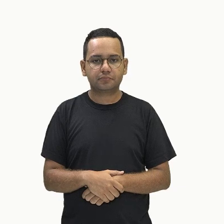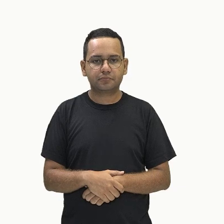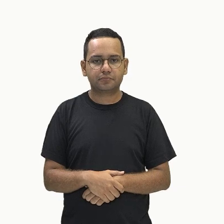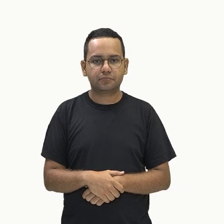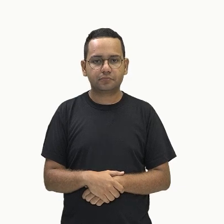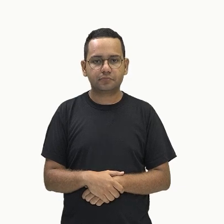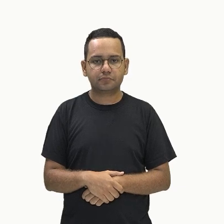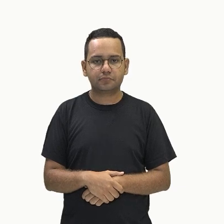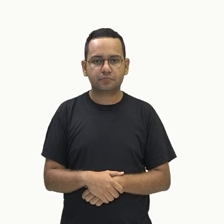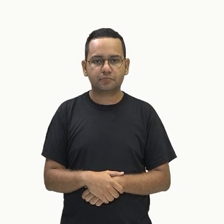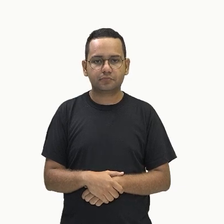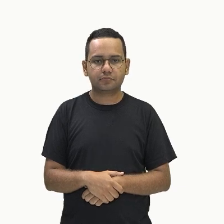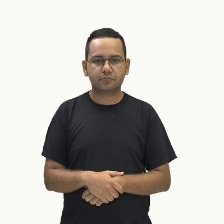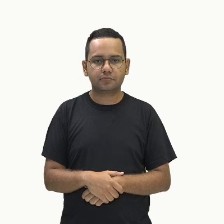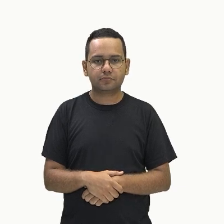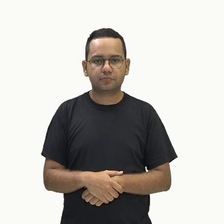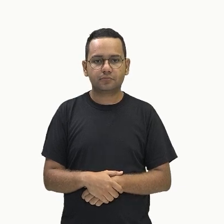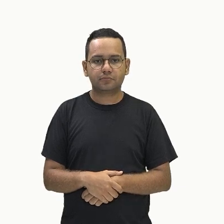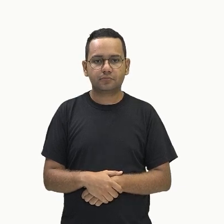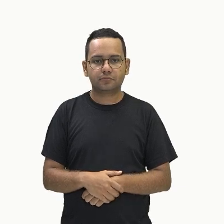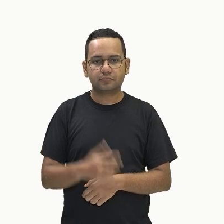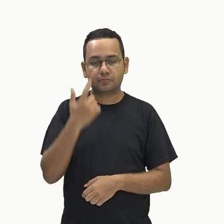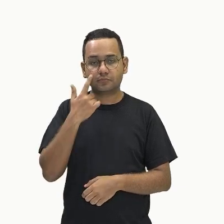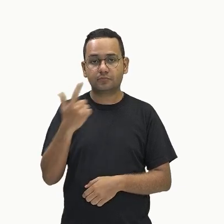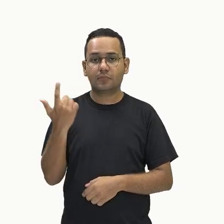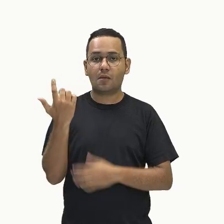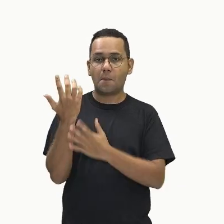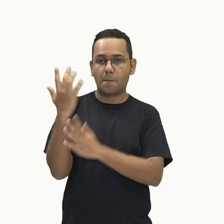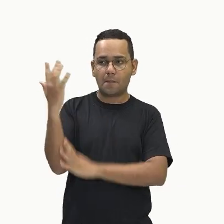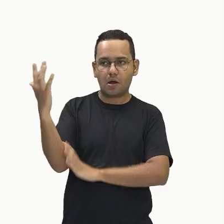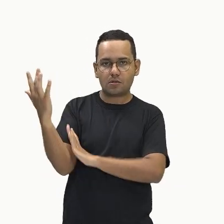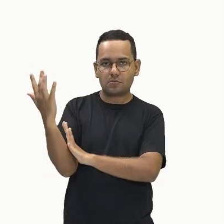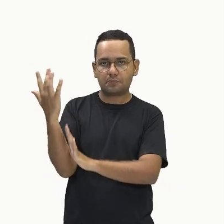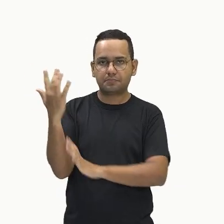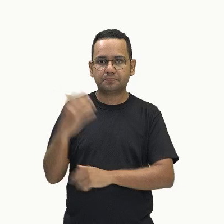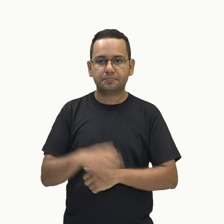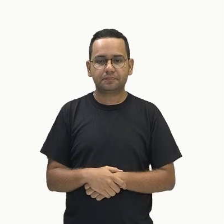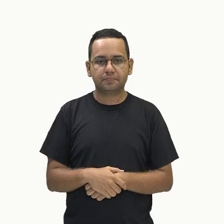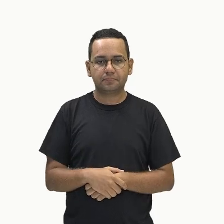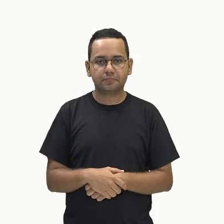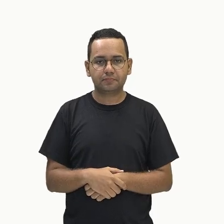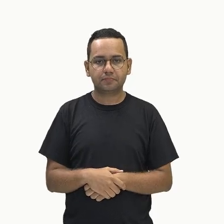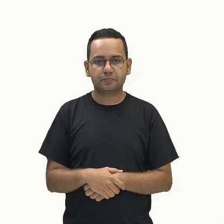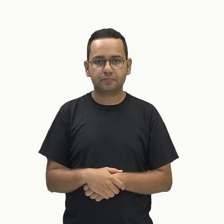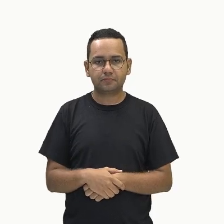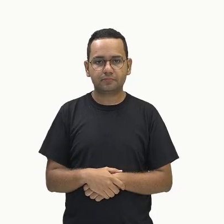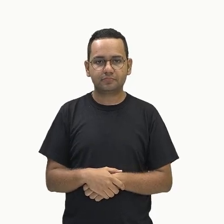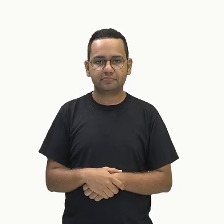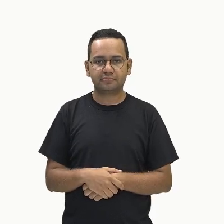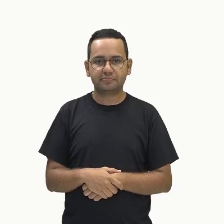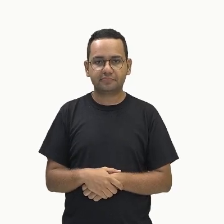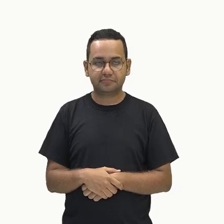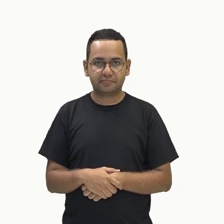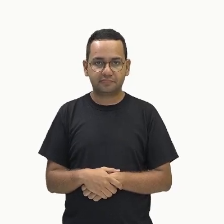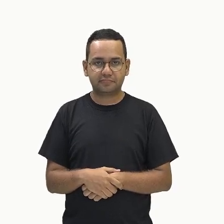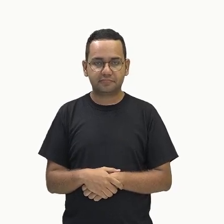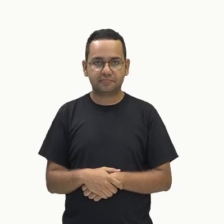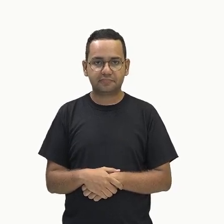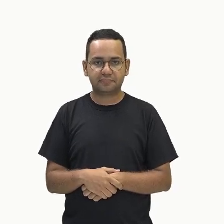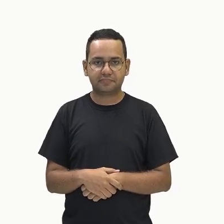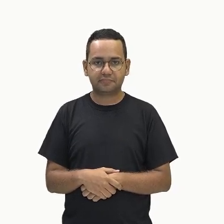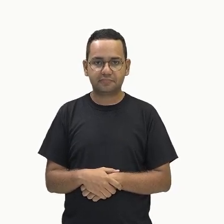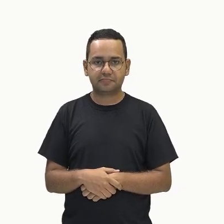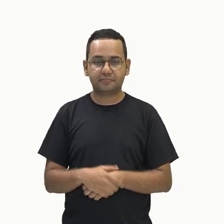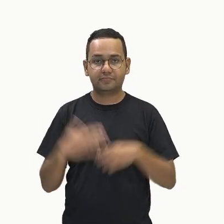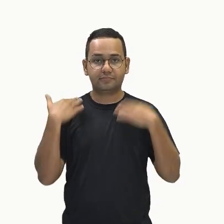os nossos braços, vamos iniciar aqui pela cintura escapular, que vai ser o